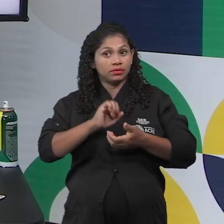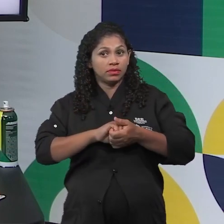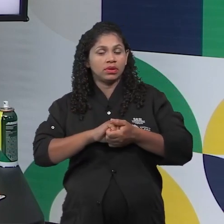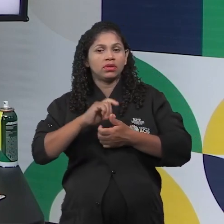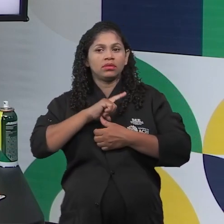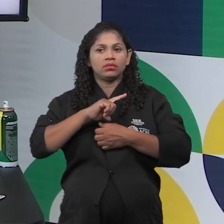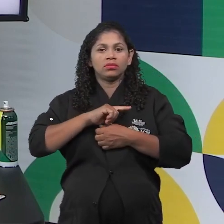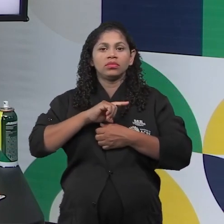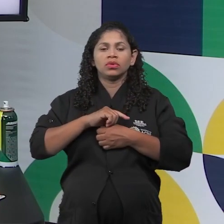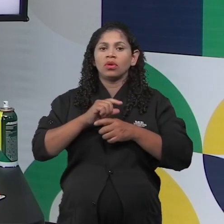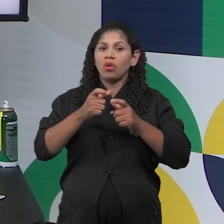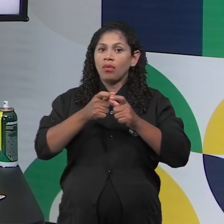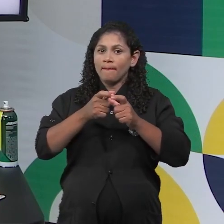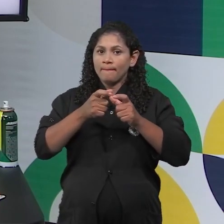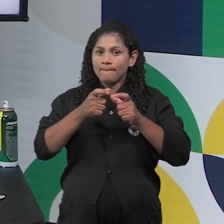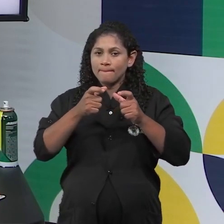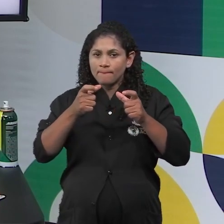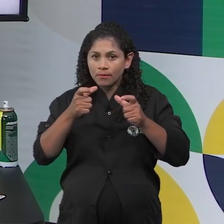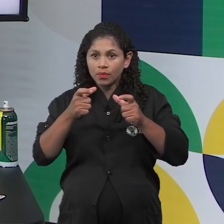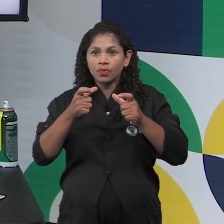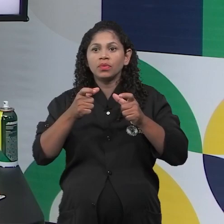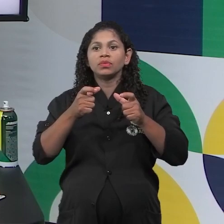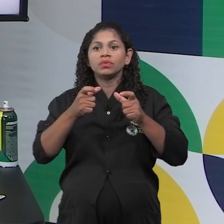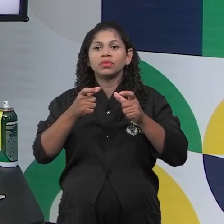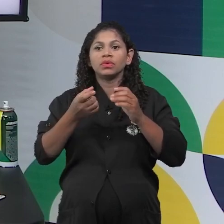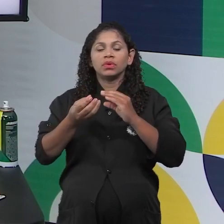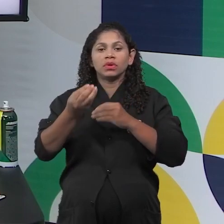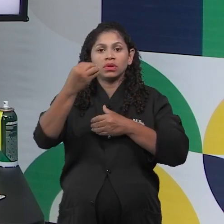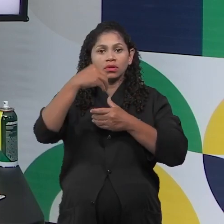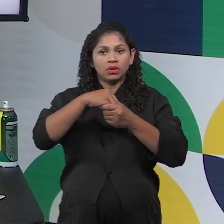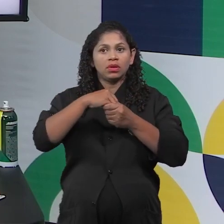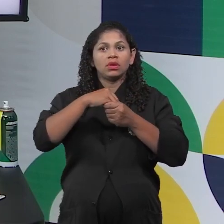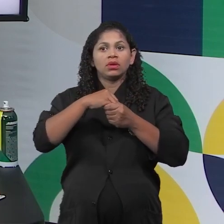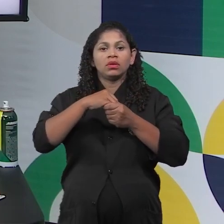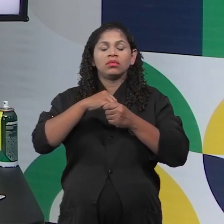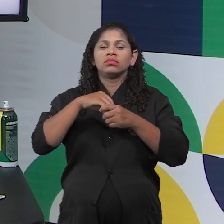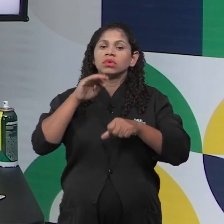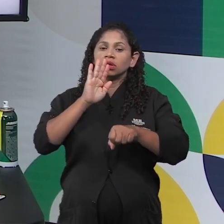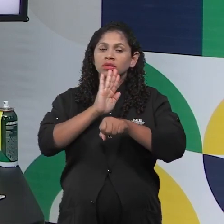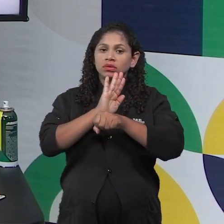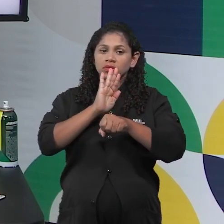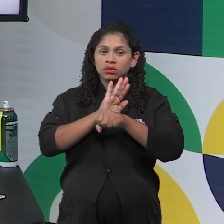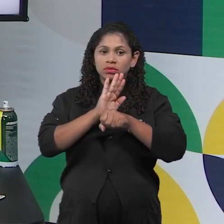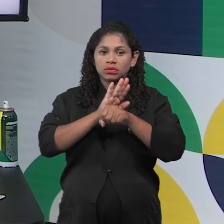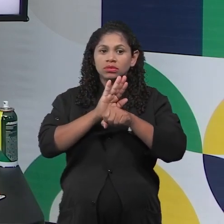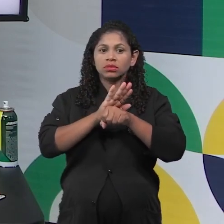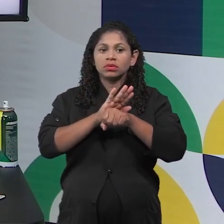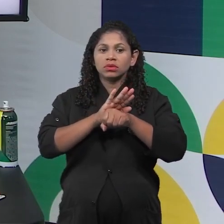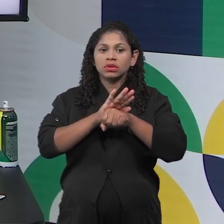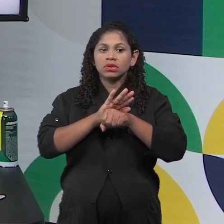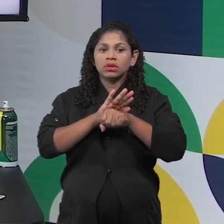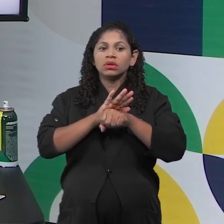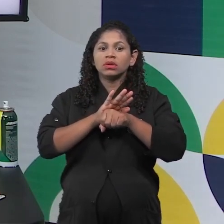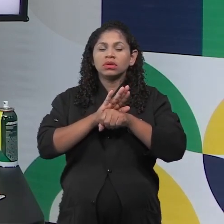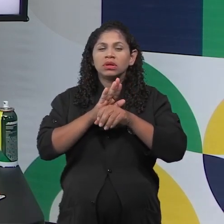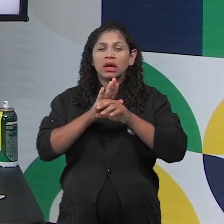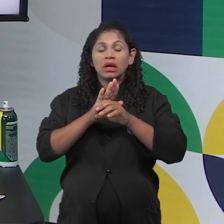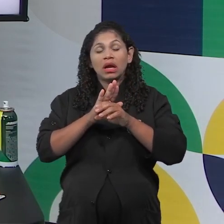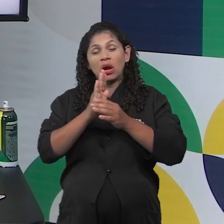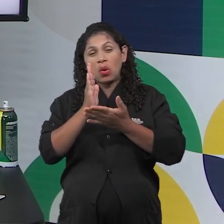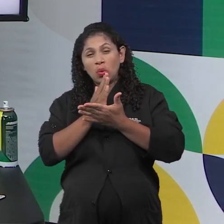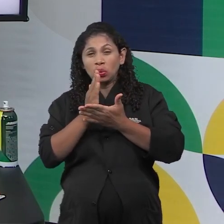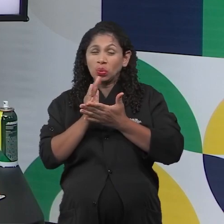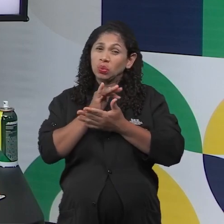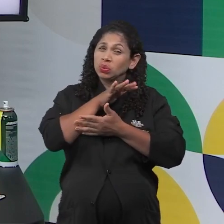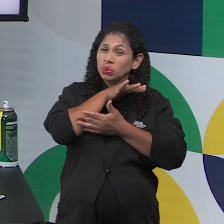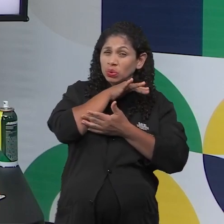elas são um pouco maiores, elas têm esse revestimento que vai ajudar ali ou mascarar o seu conteúdo, às vezes é um medicamento meio ruim, né?